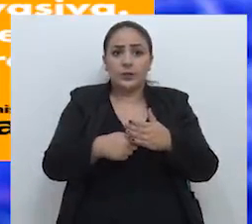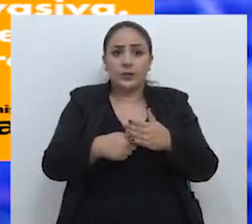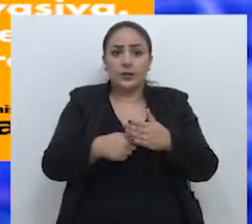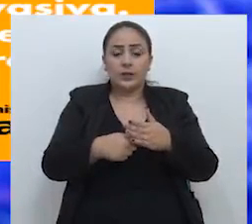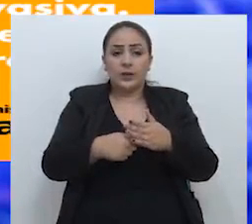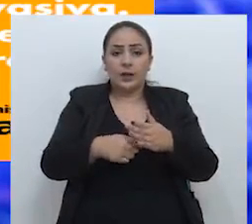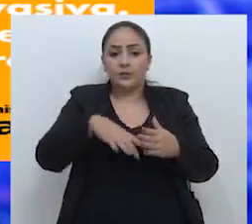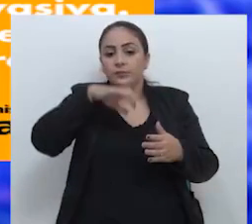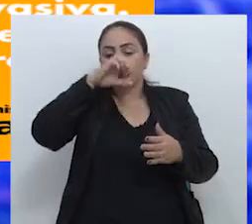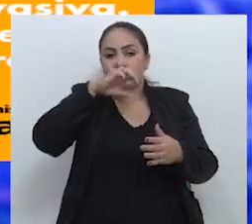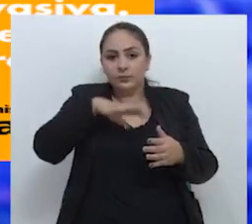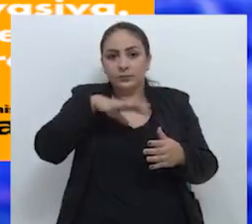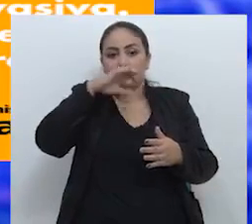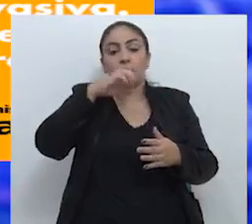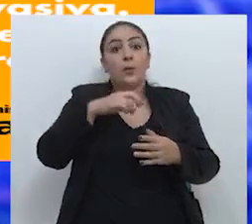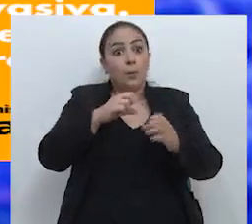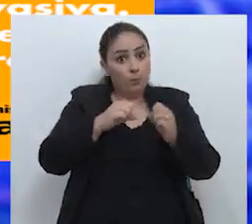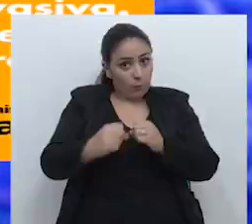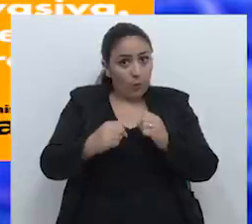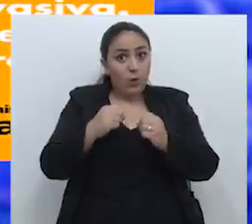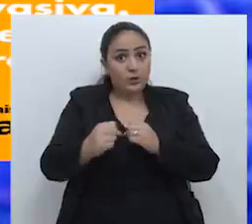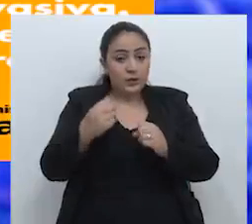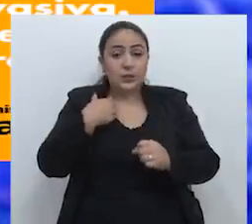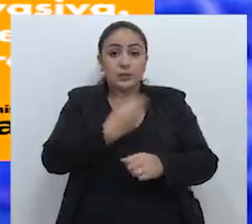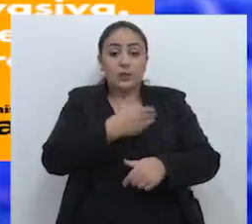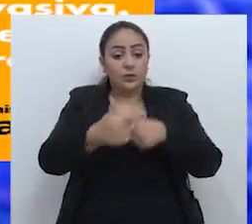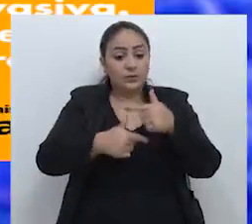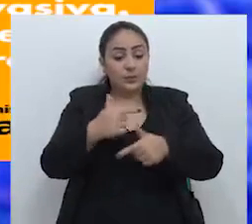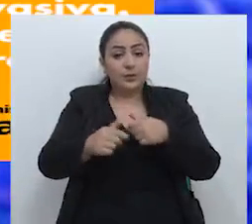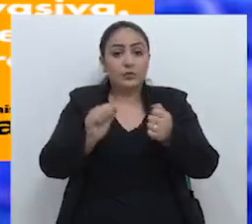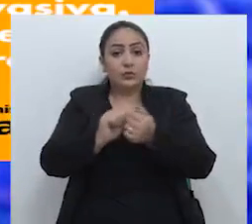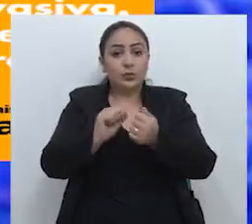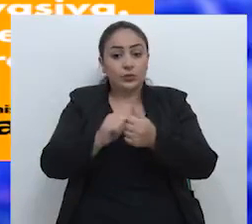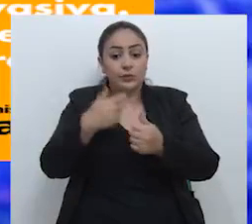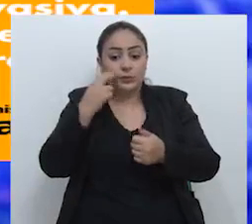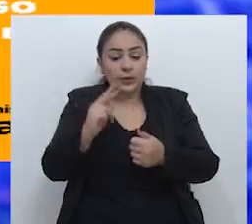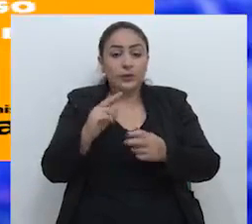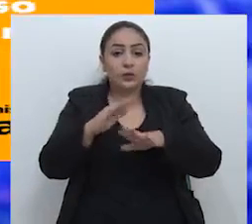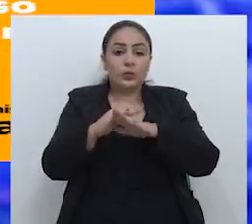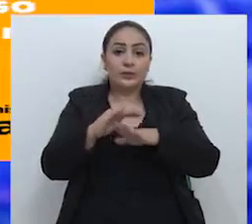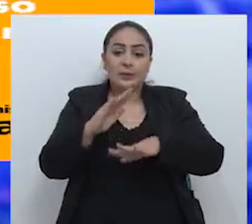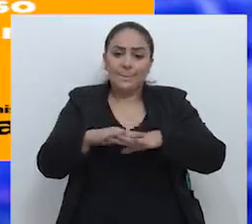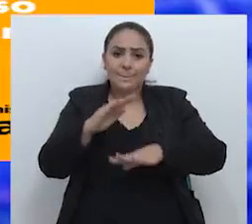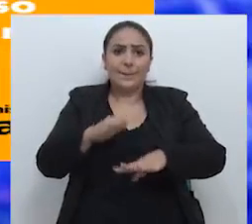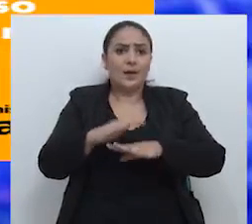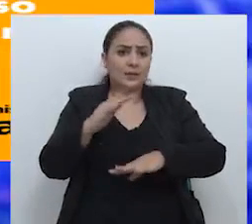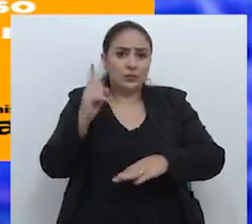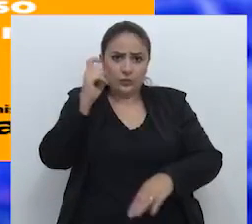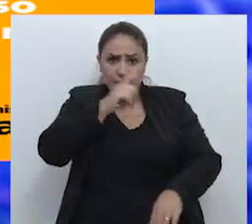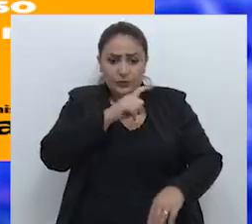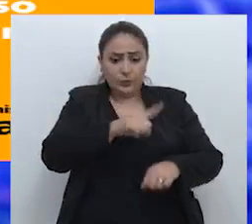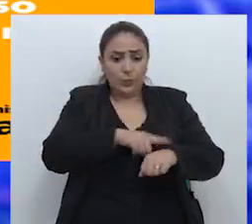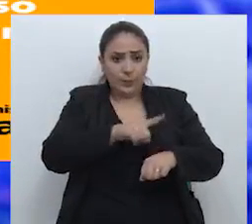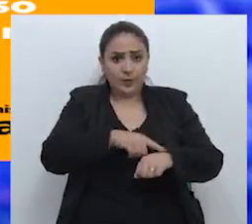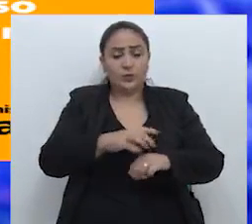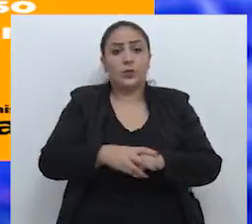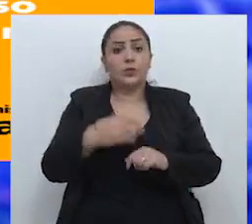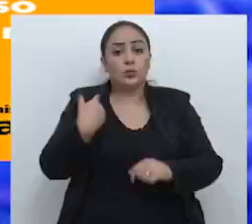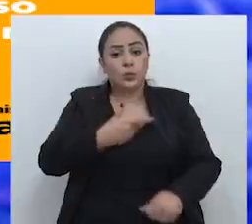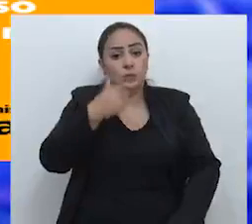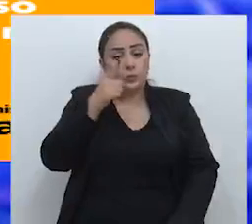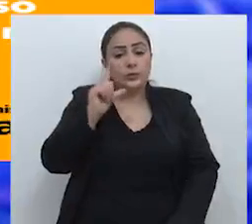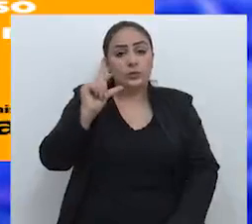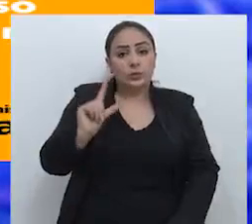ventilação não invasiva. É possível que a gente, abordando a doença no momento mais precoce, que a